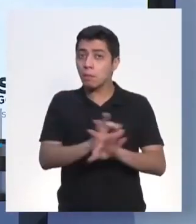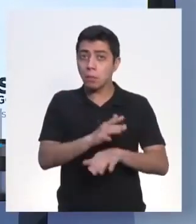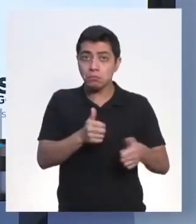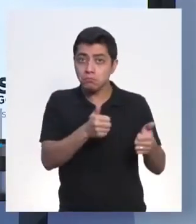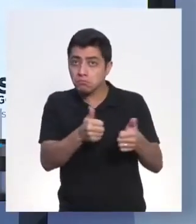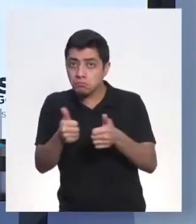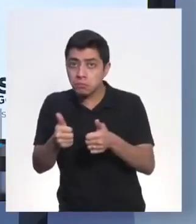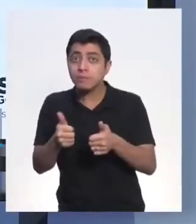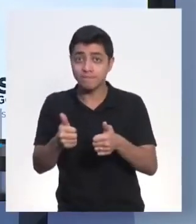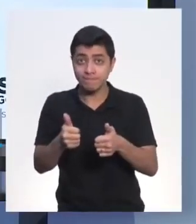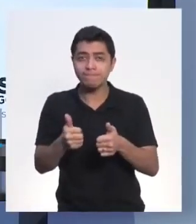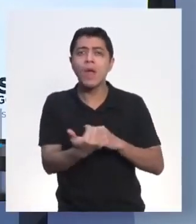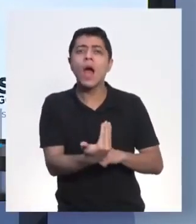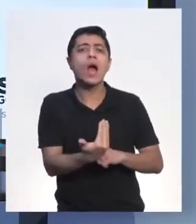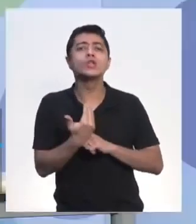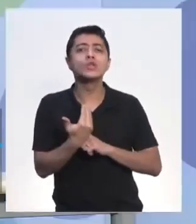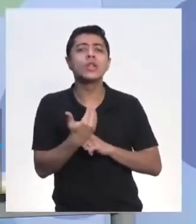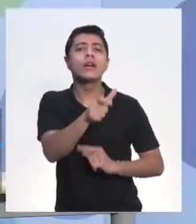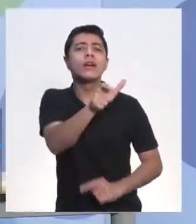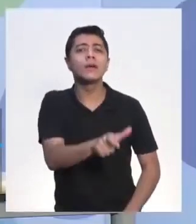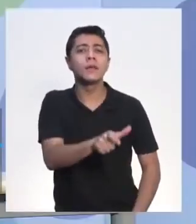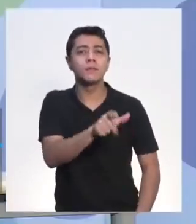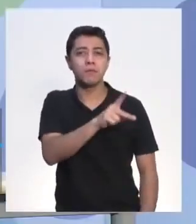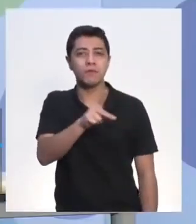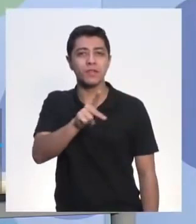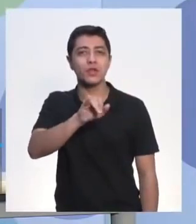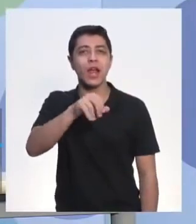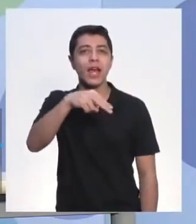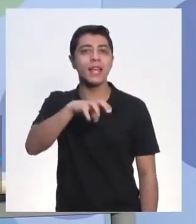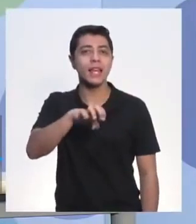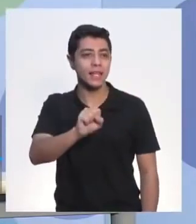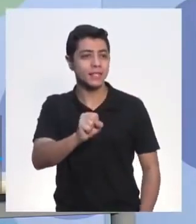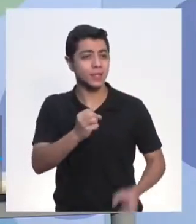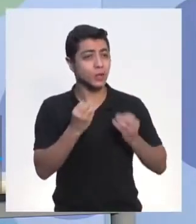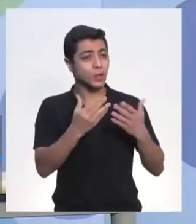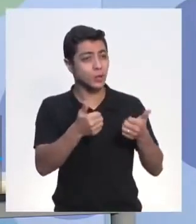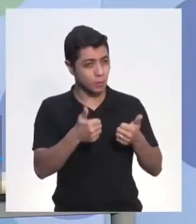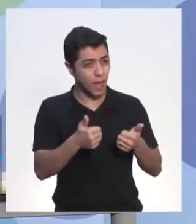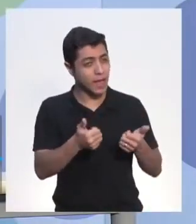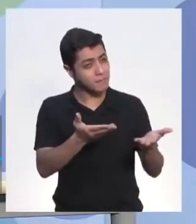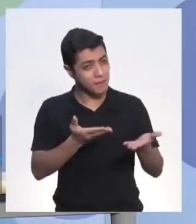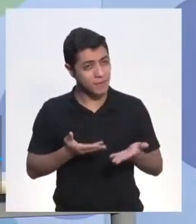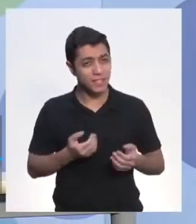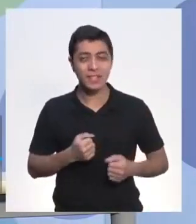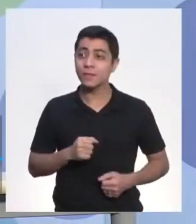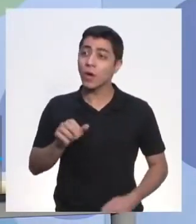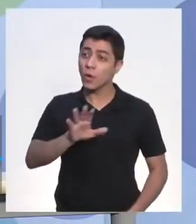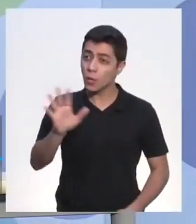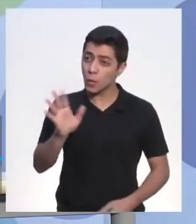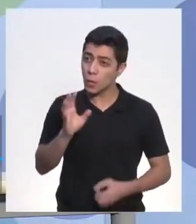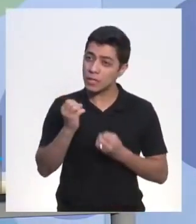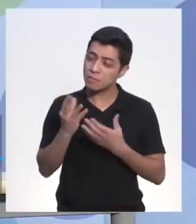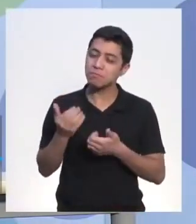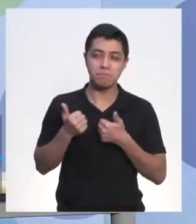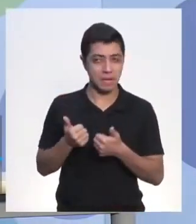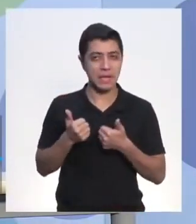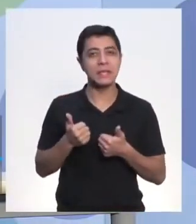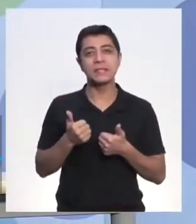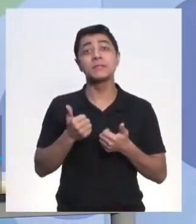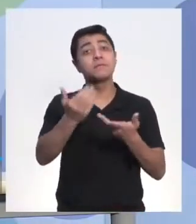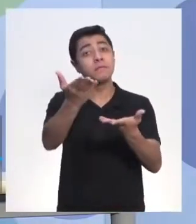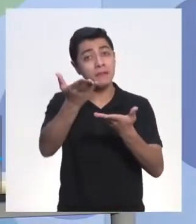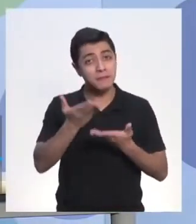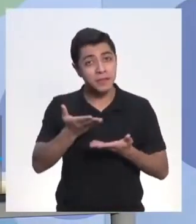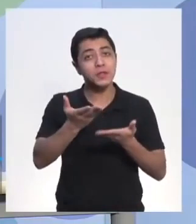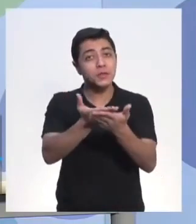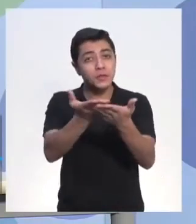chat. Bem-vinda, professora Inês, tudo bem? Oi, professora Roberta, tudo bem? Sejam bem-vindos, alunos, professores e pais